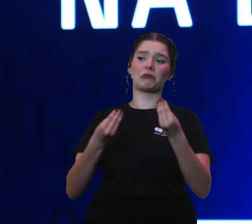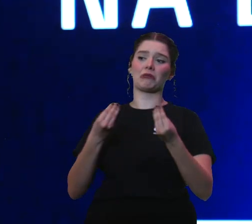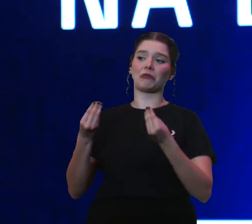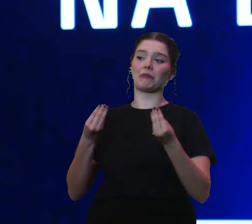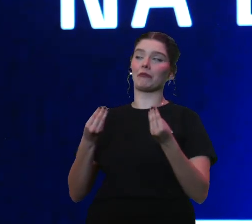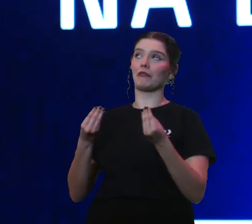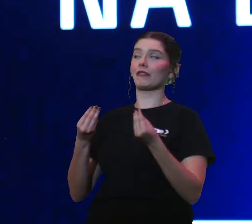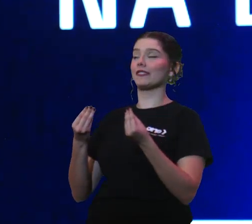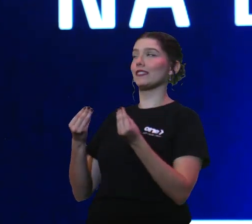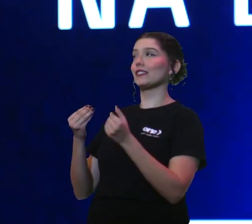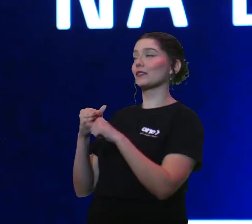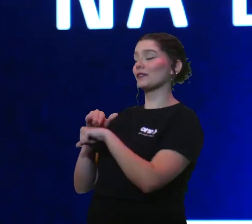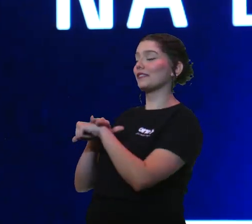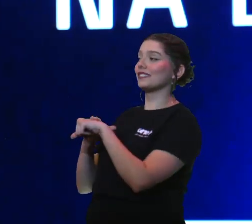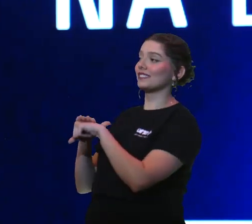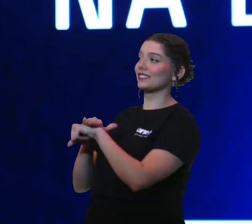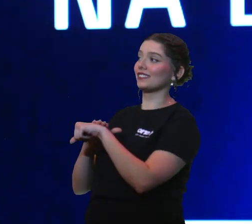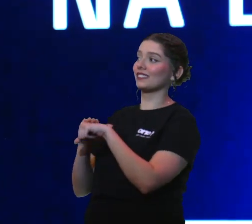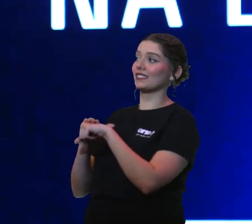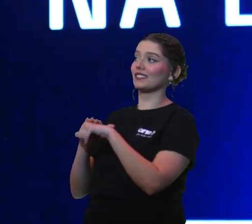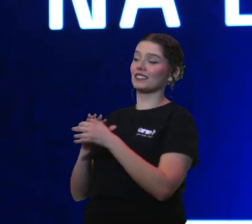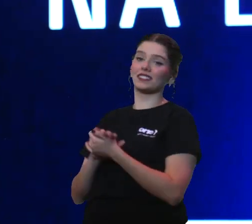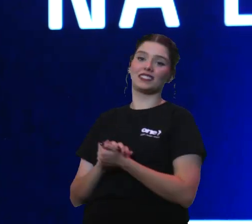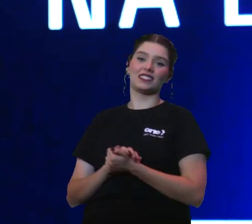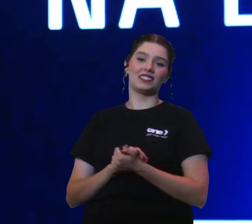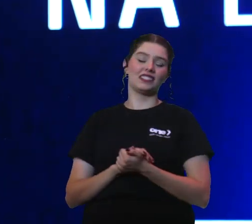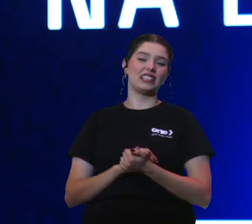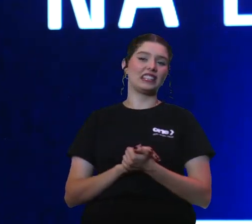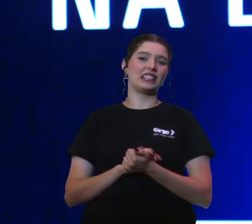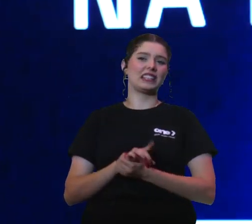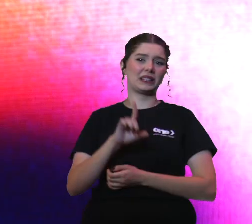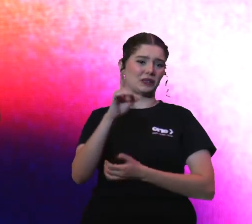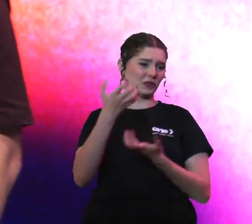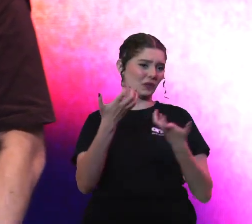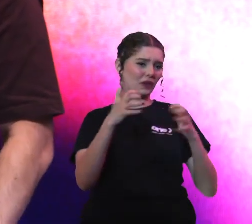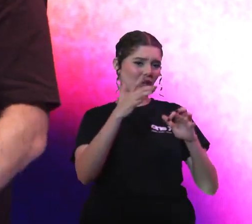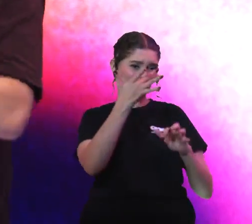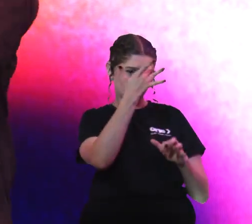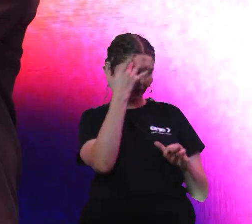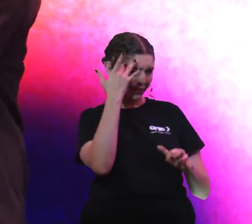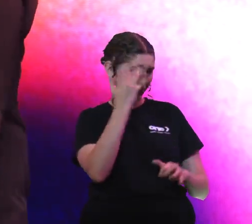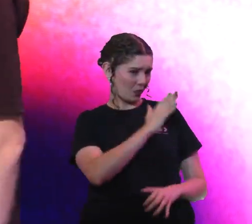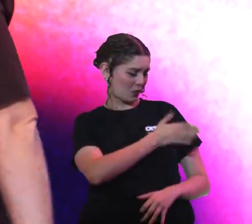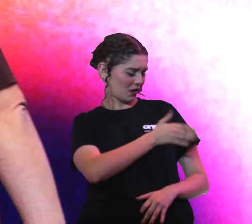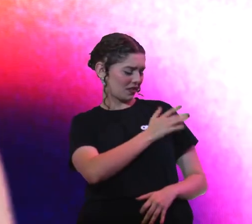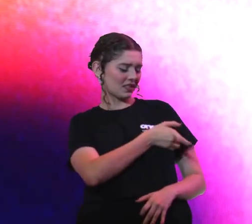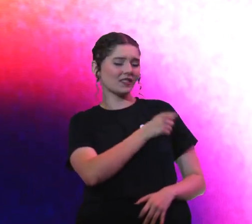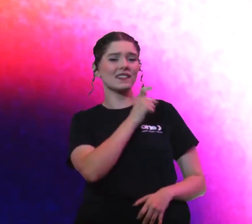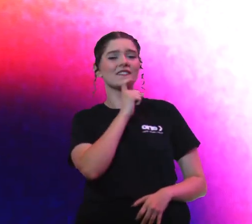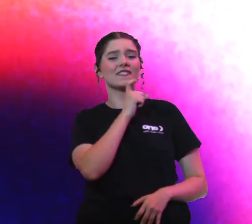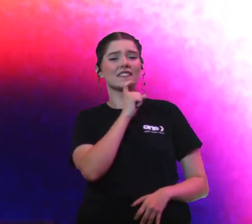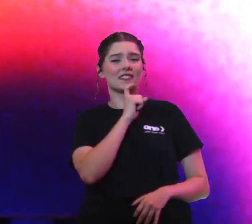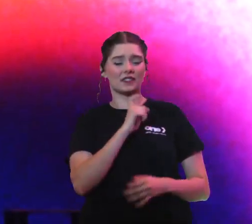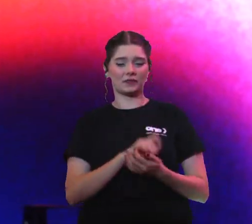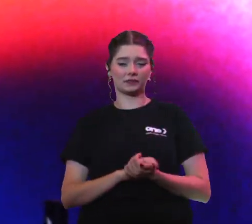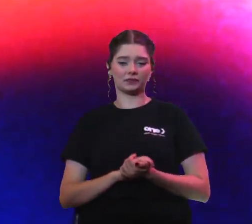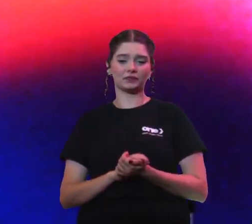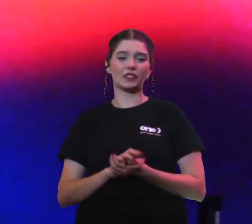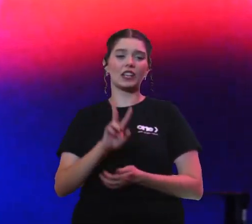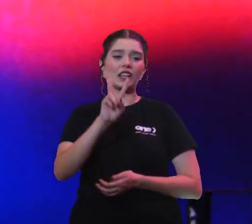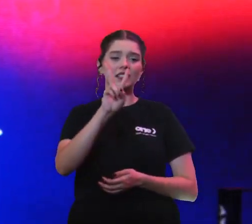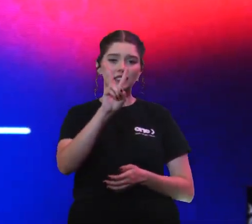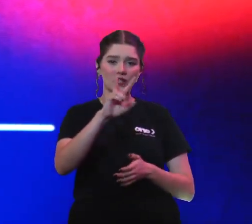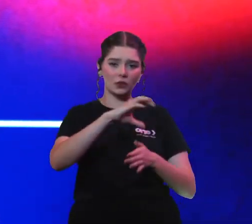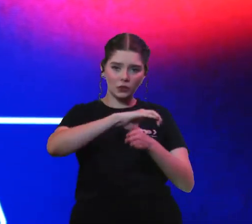2 últimas, Ele nem quer saber. Olha só como é forte. Segundo conselho que o texto nos revela aqui, para